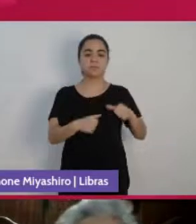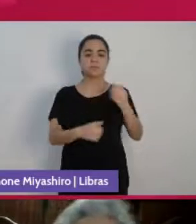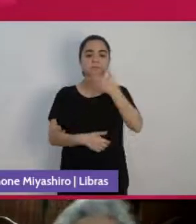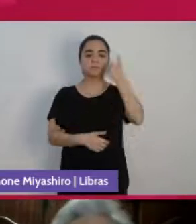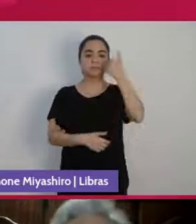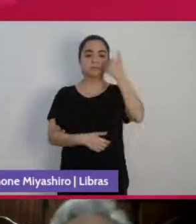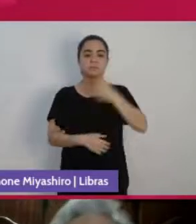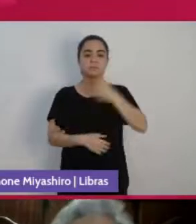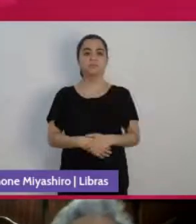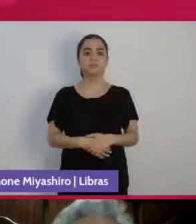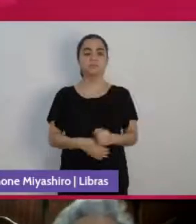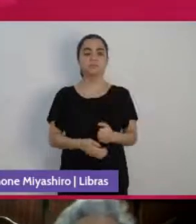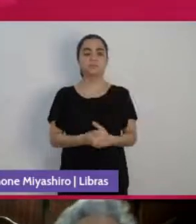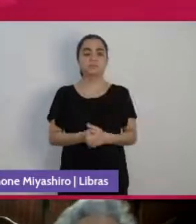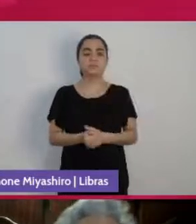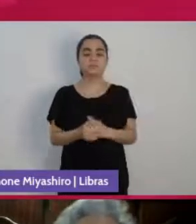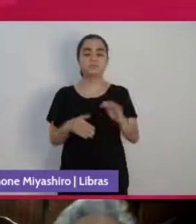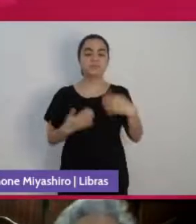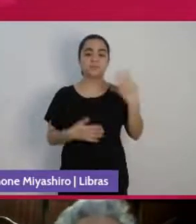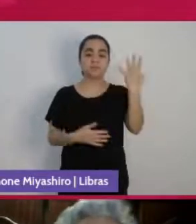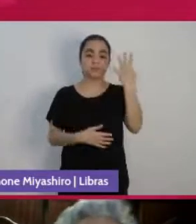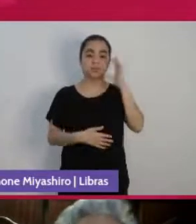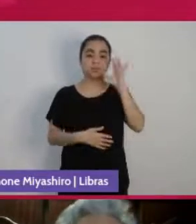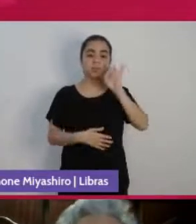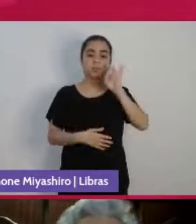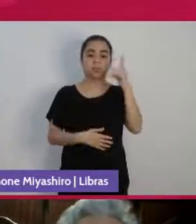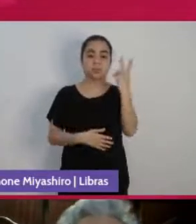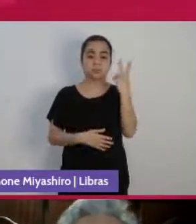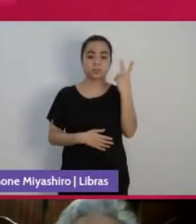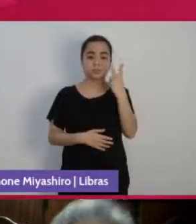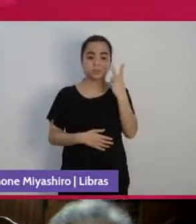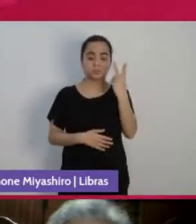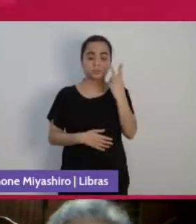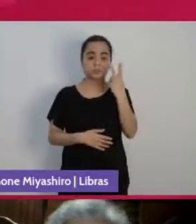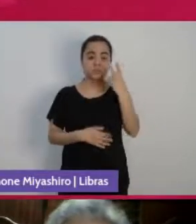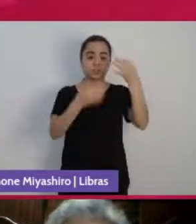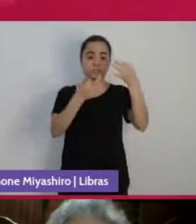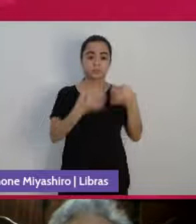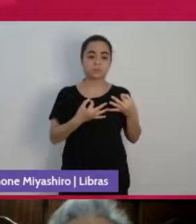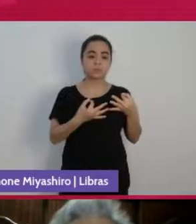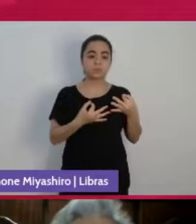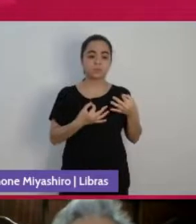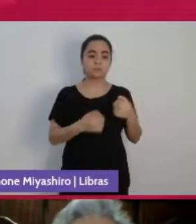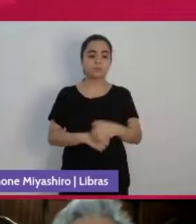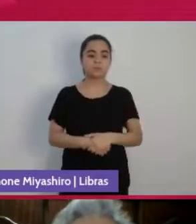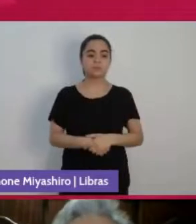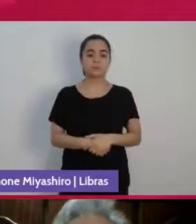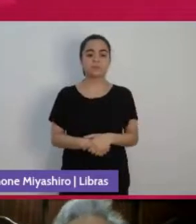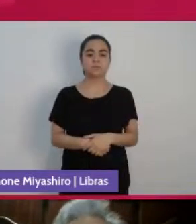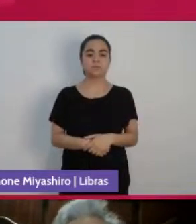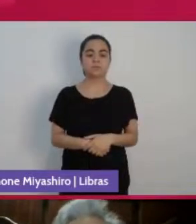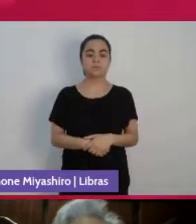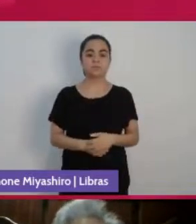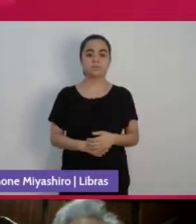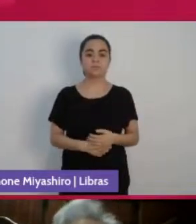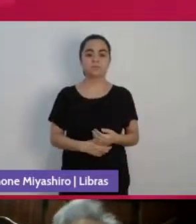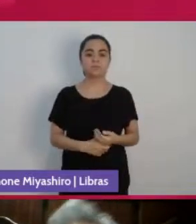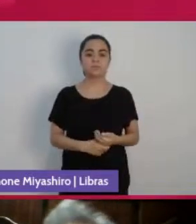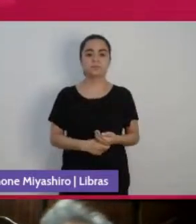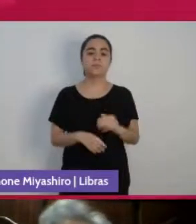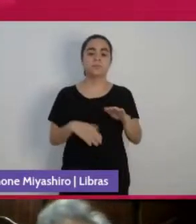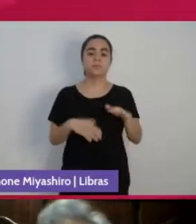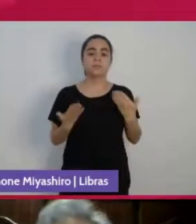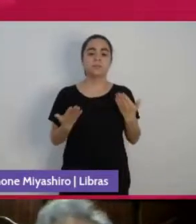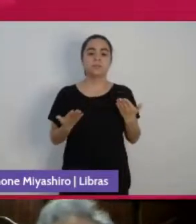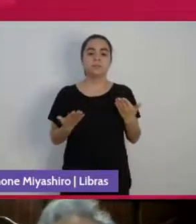olha, dessas 4, eu só aprovo essa daqui, o ACR2, pra vocês terem uma ideia. Bom, e